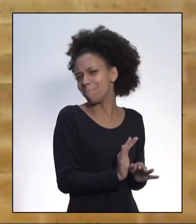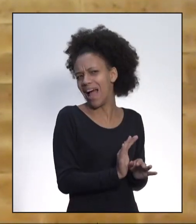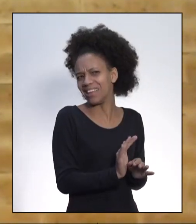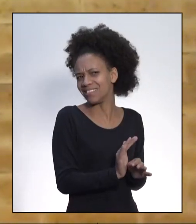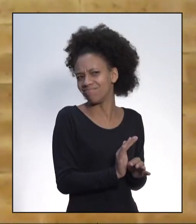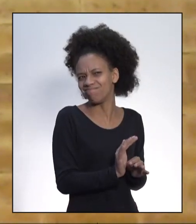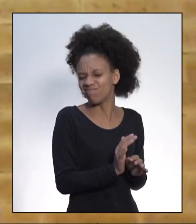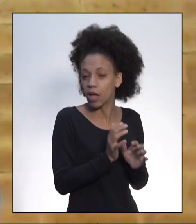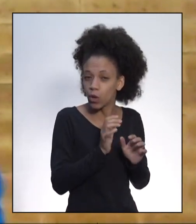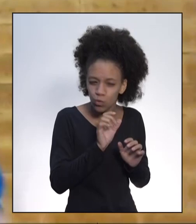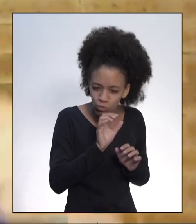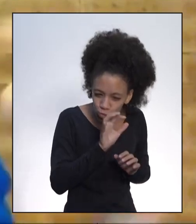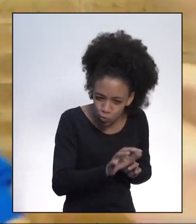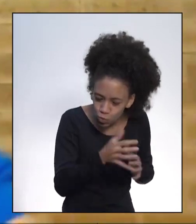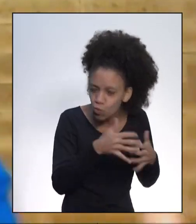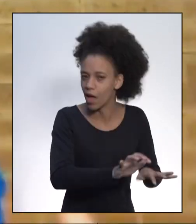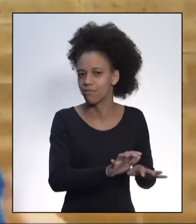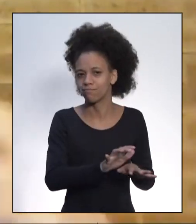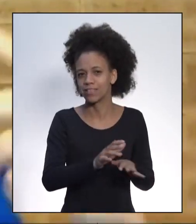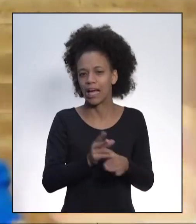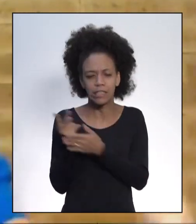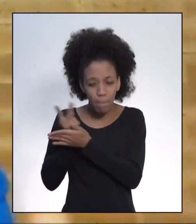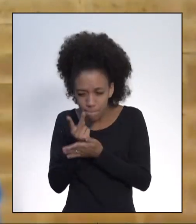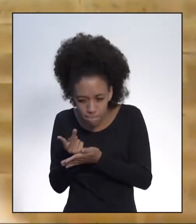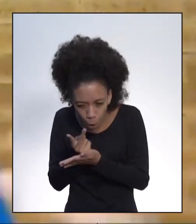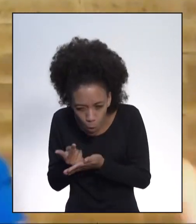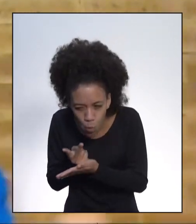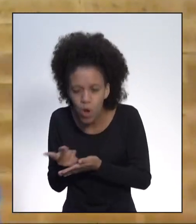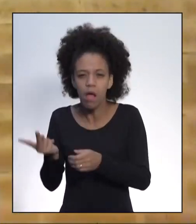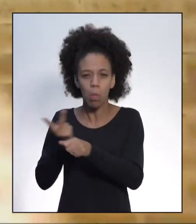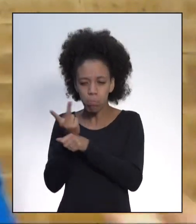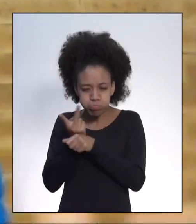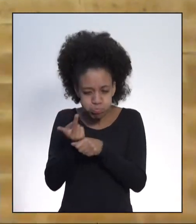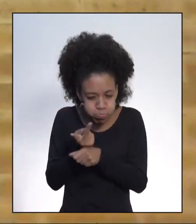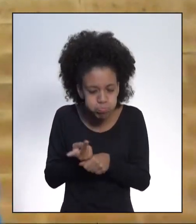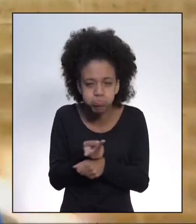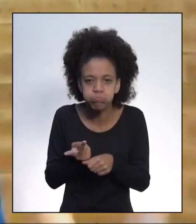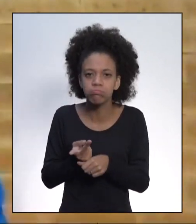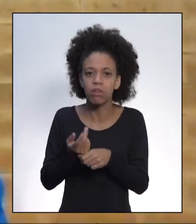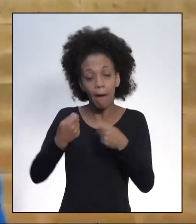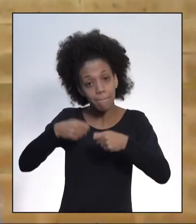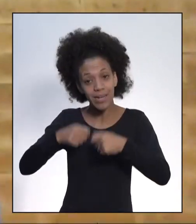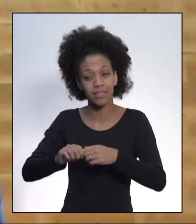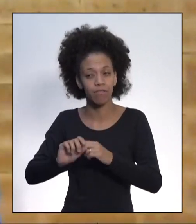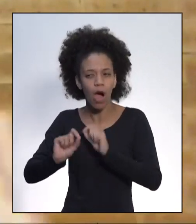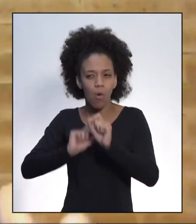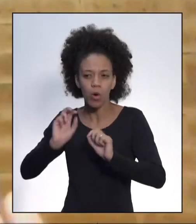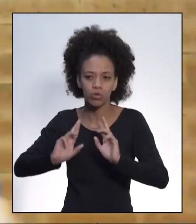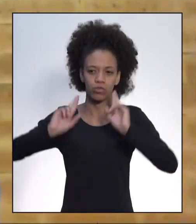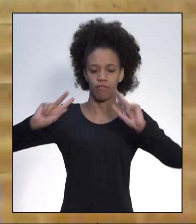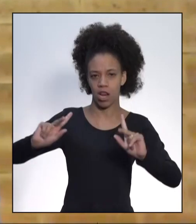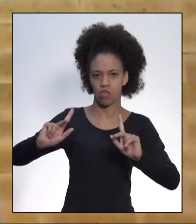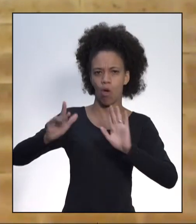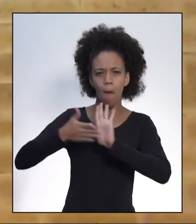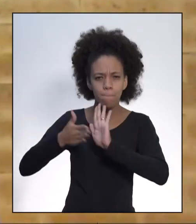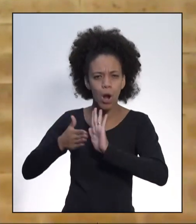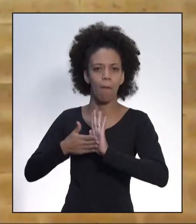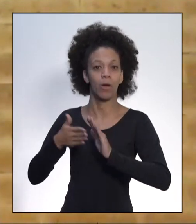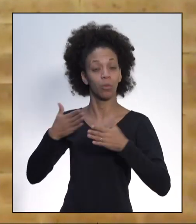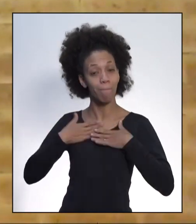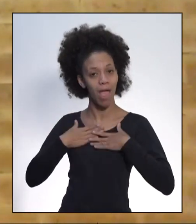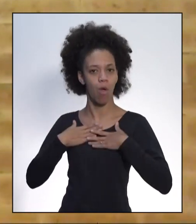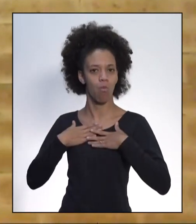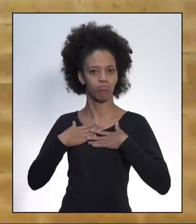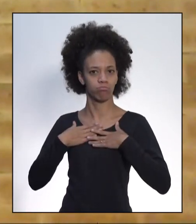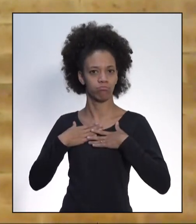eu lembro que eu ainda estava na busca de algo, sabe? Parece que, meu, eu precisava de algo diferente, algo com um propósito que